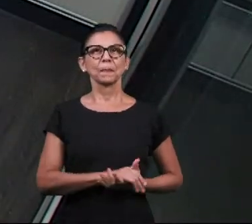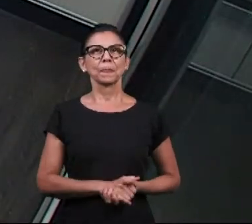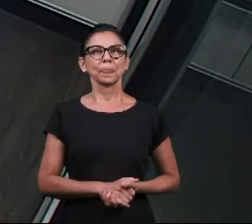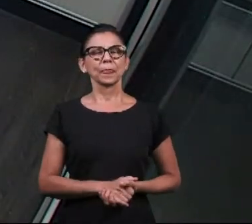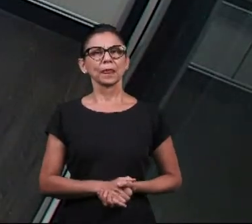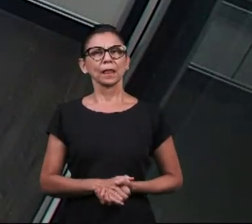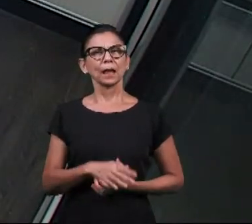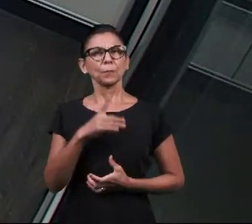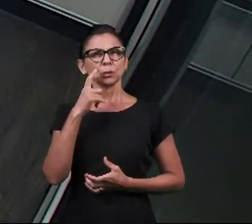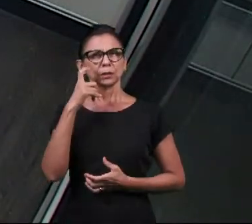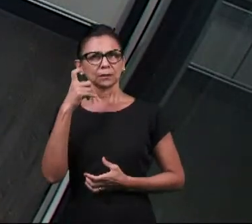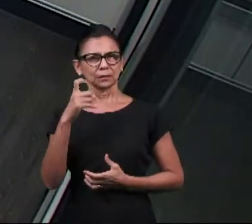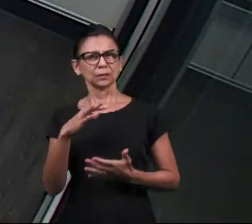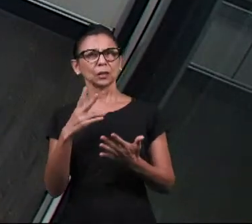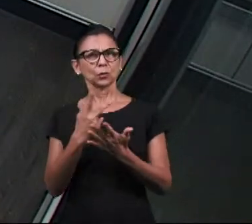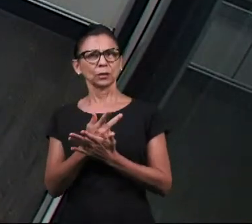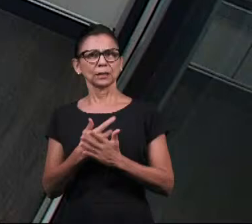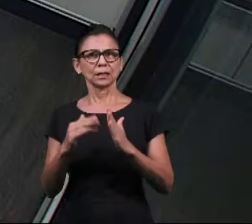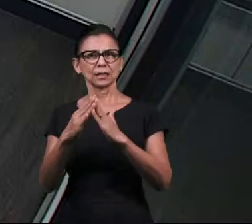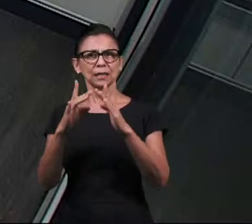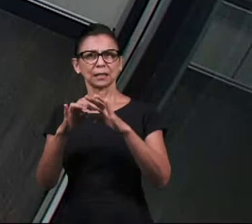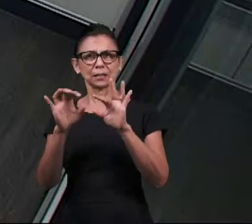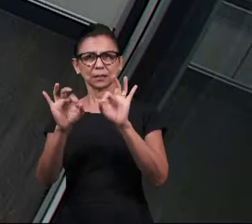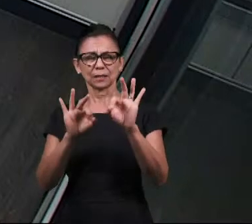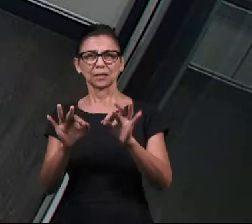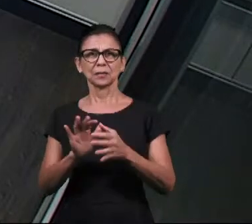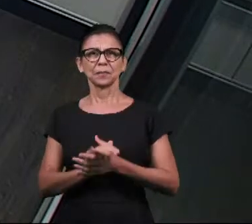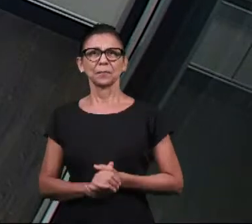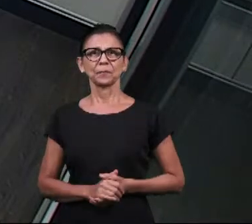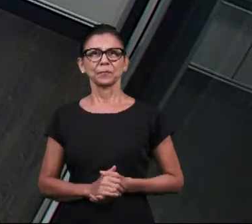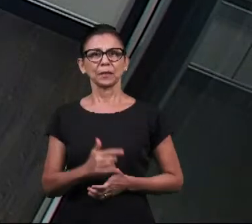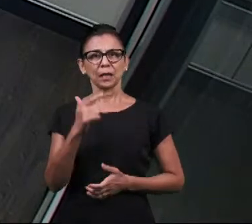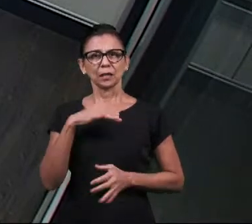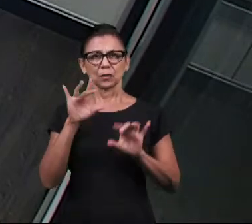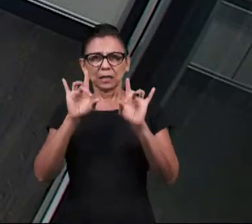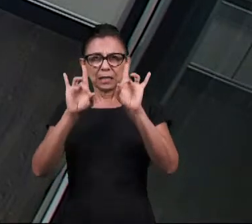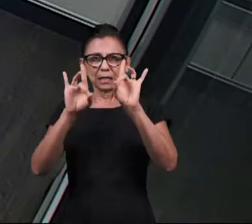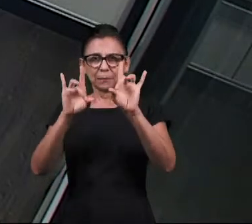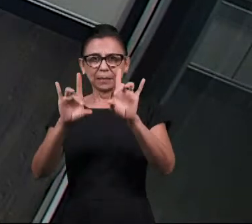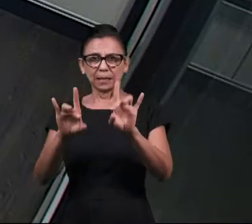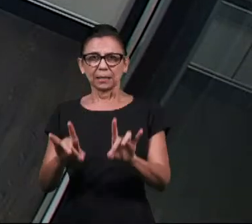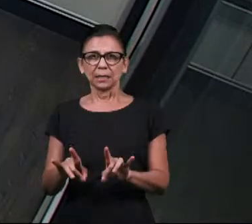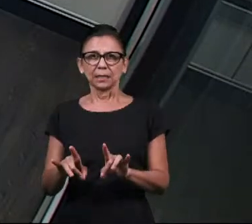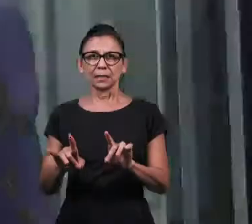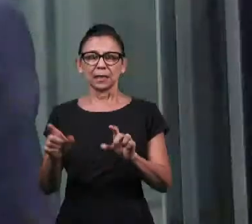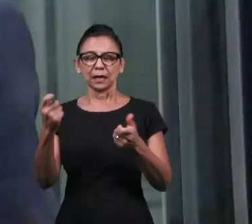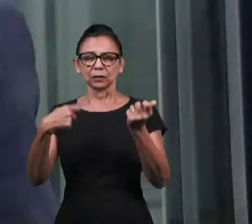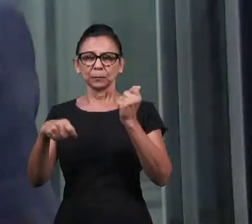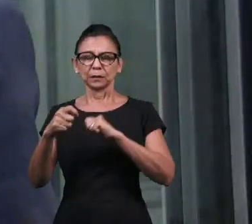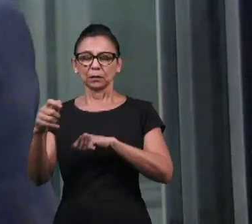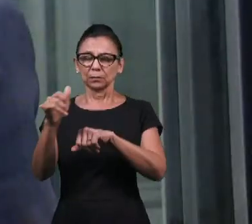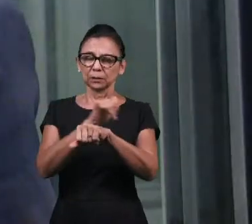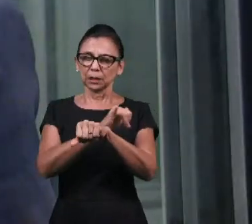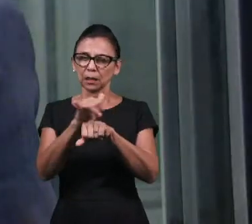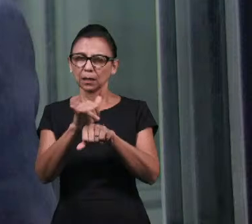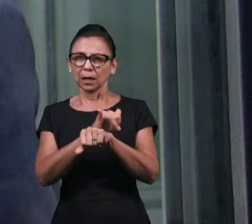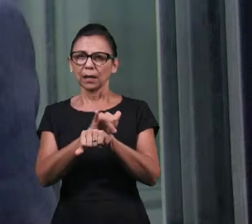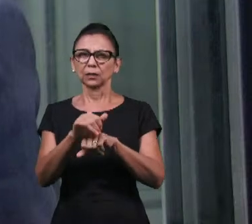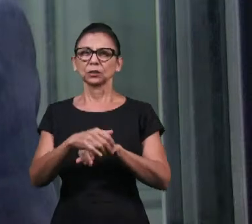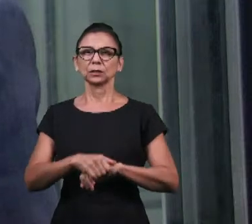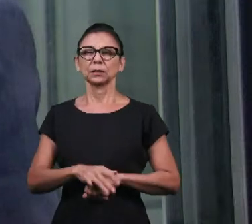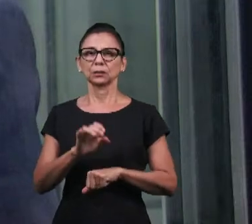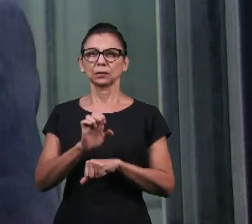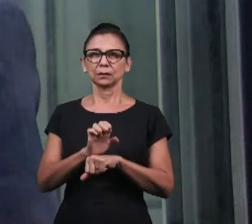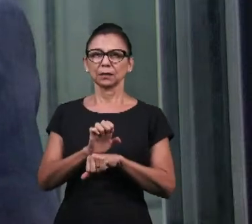nossa organização. Eu sou especialista em administração estratégica e principalmente em organização de Estado Maior.